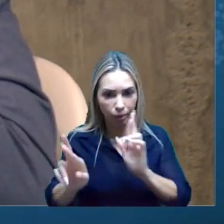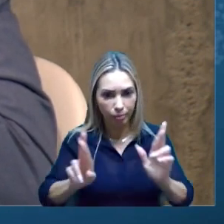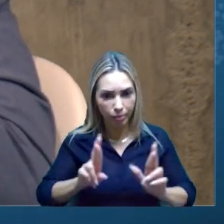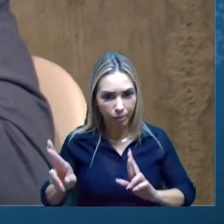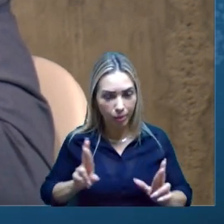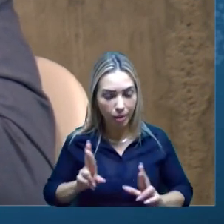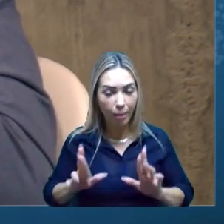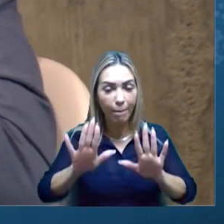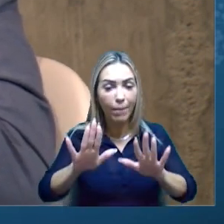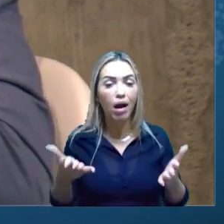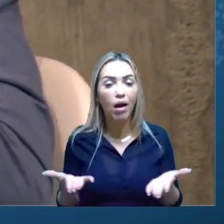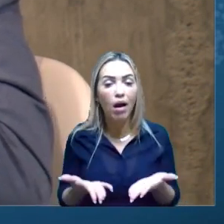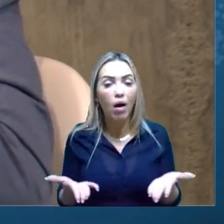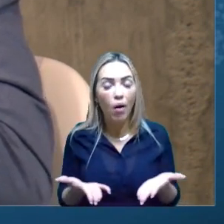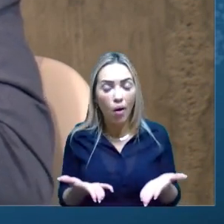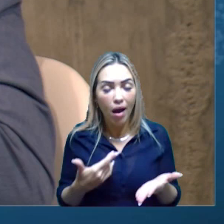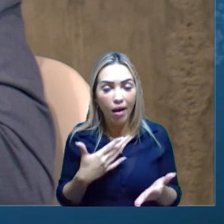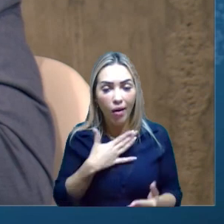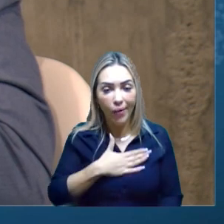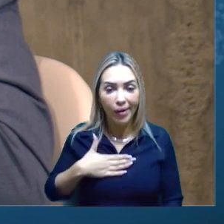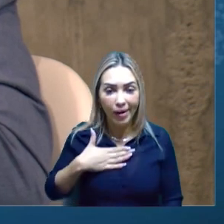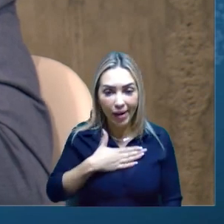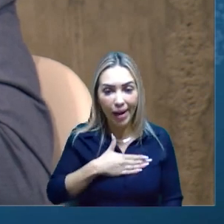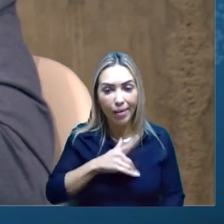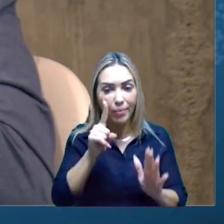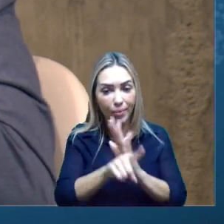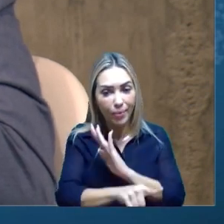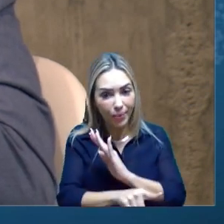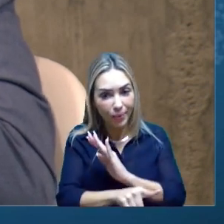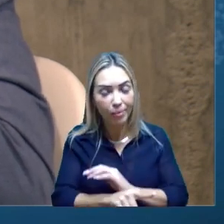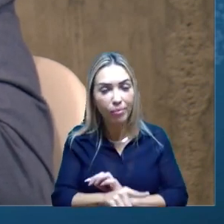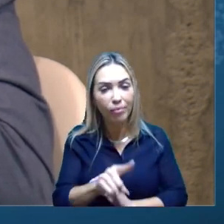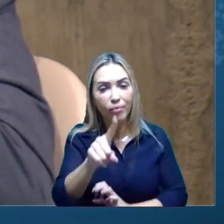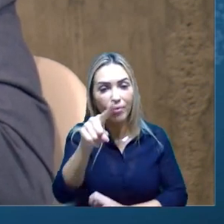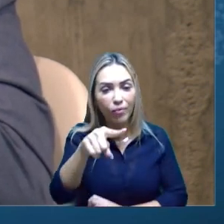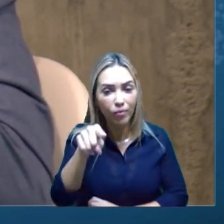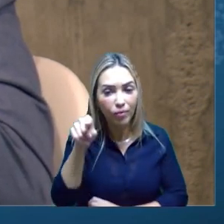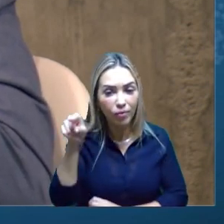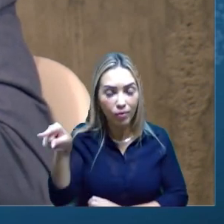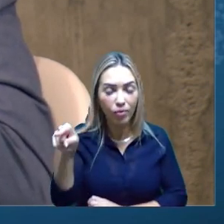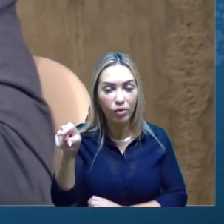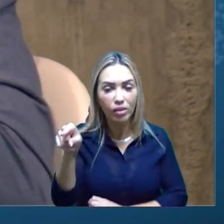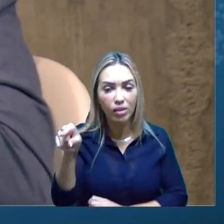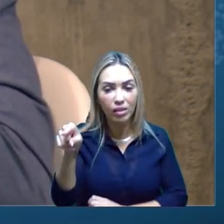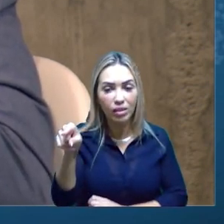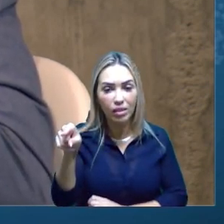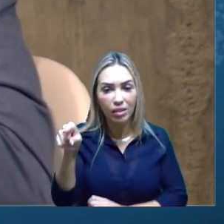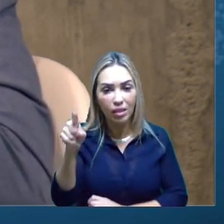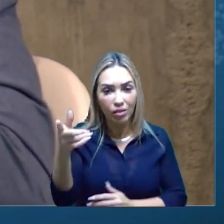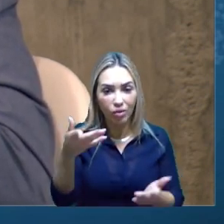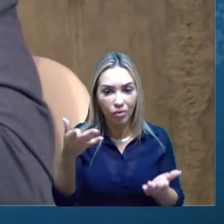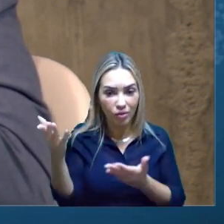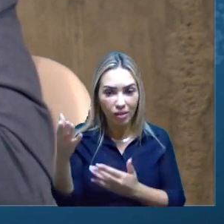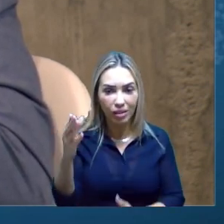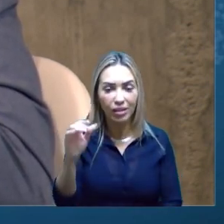mas agora eu gostaria de perguntar a você, ao Rino, para